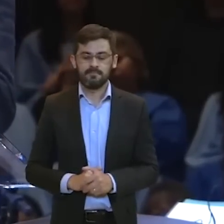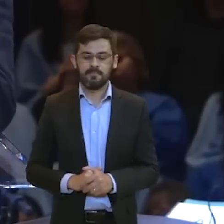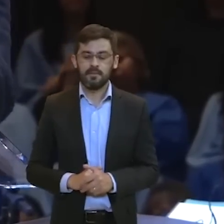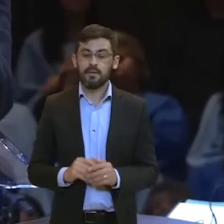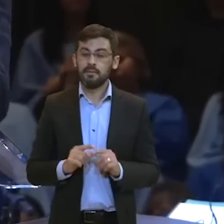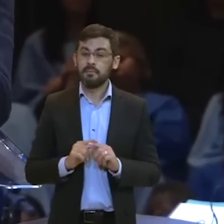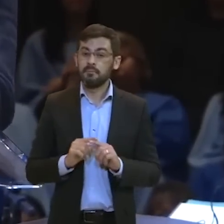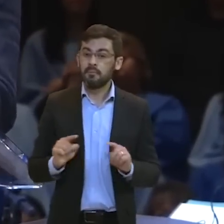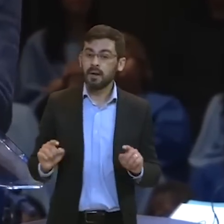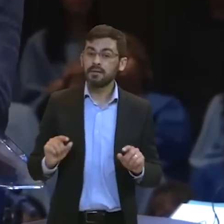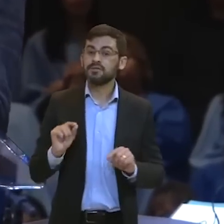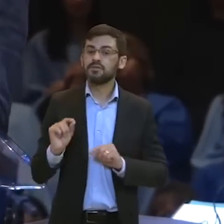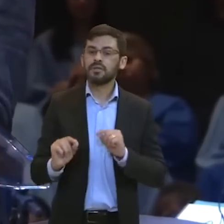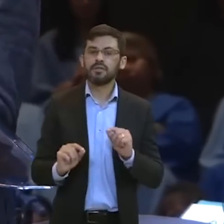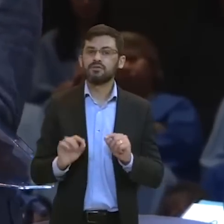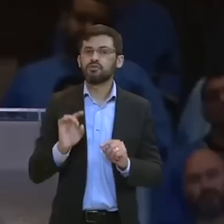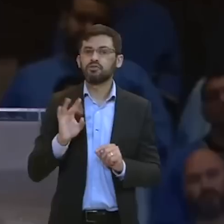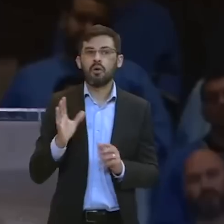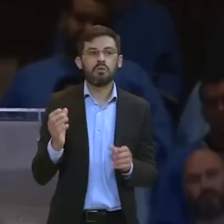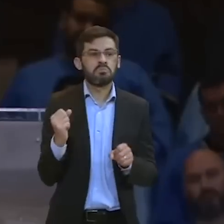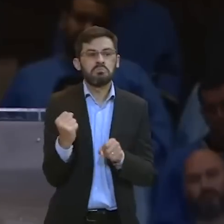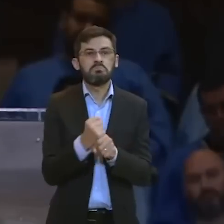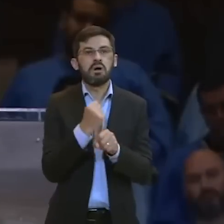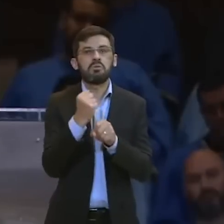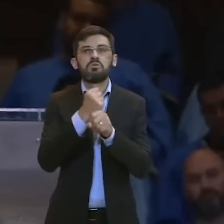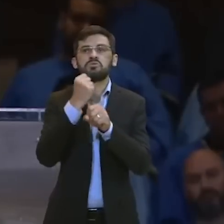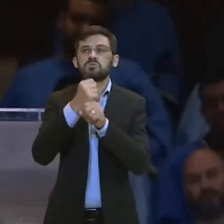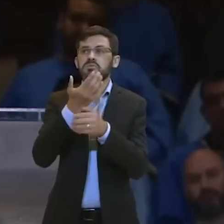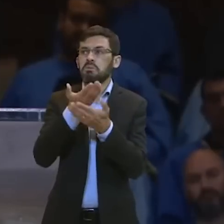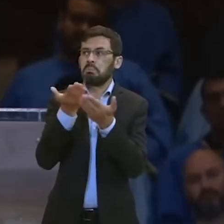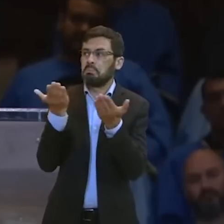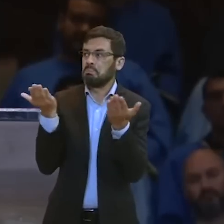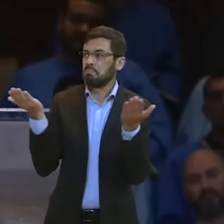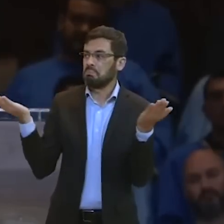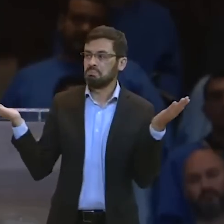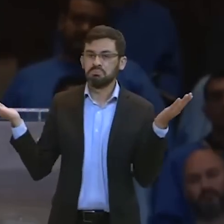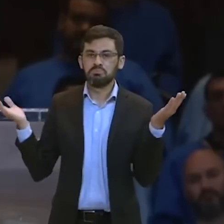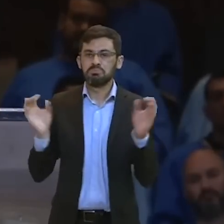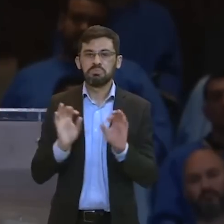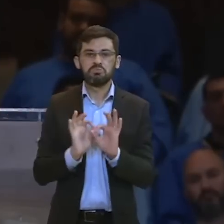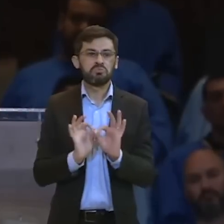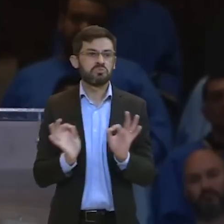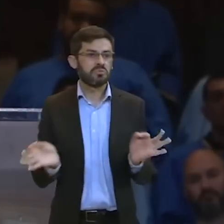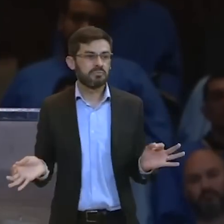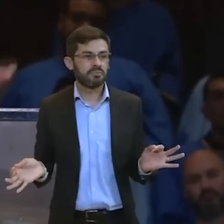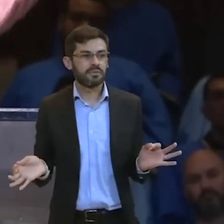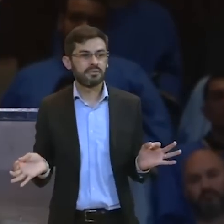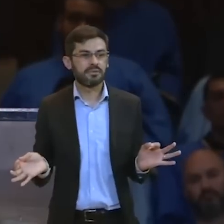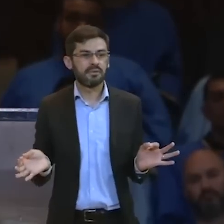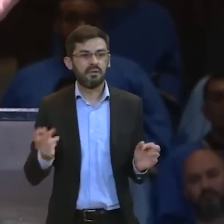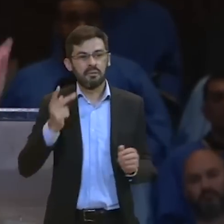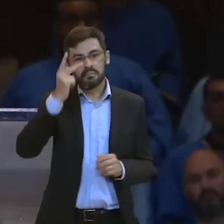E aí isso se torna um monumento, um museu. Como quem vai ver alguma